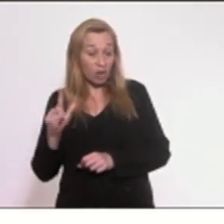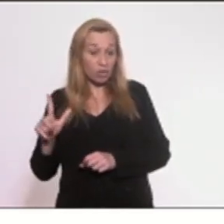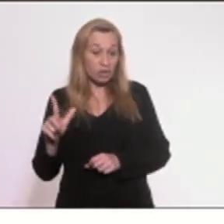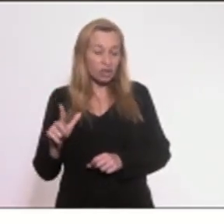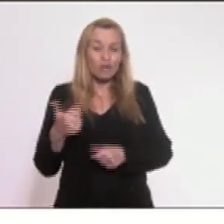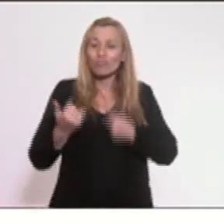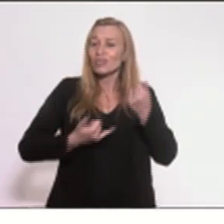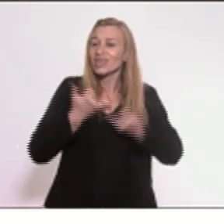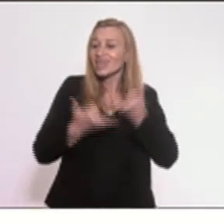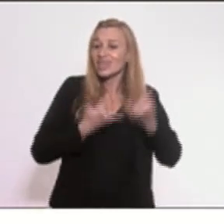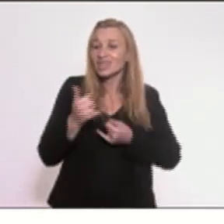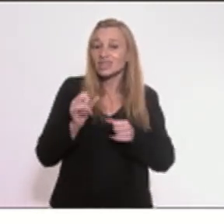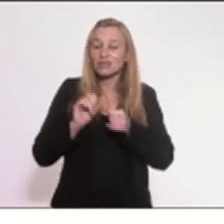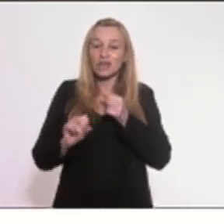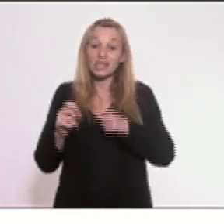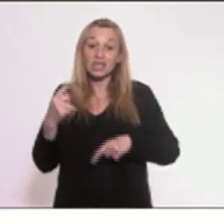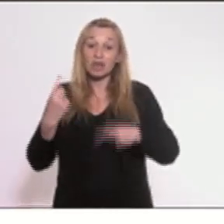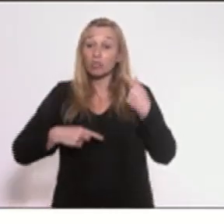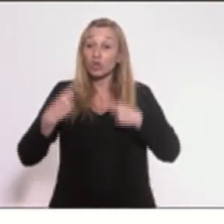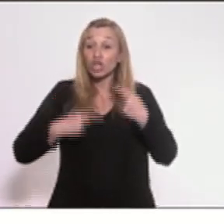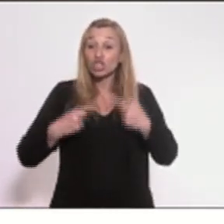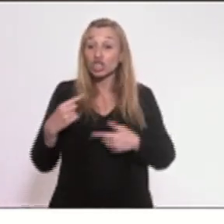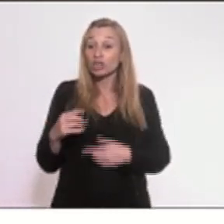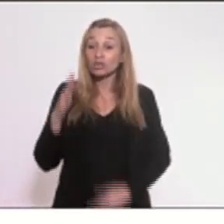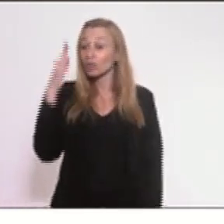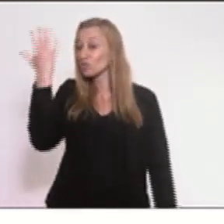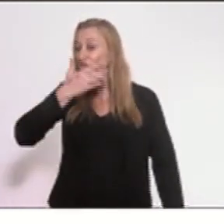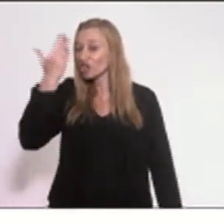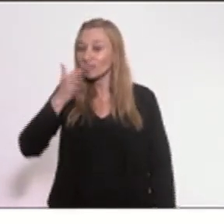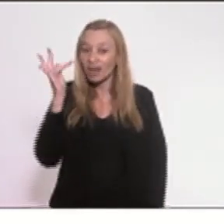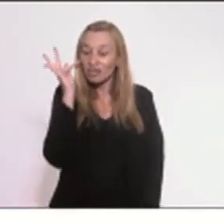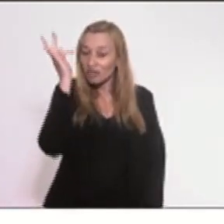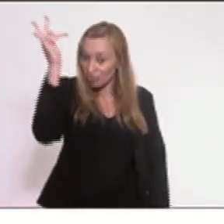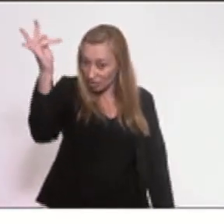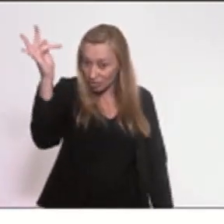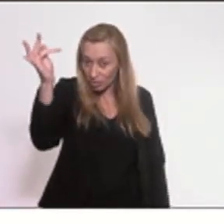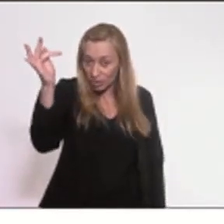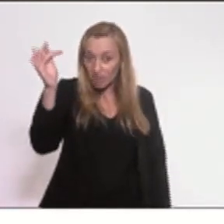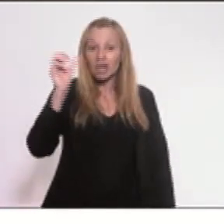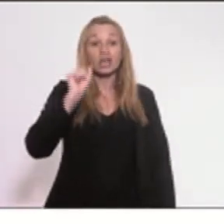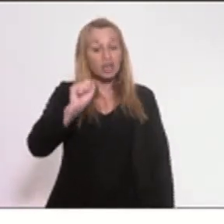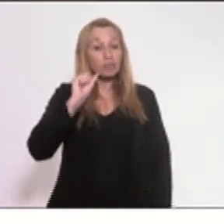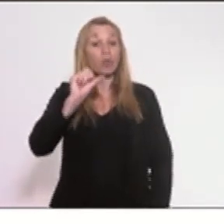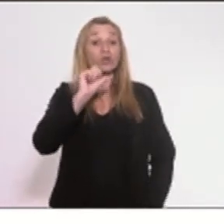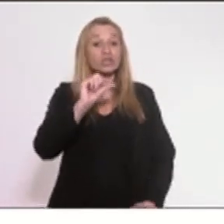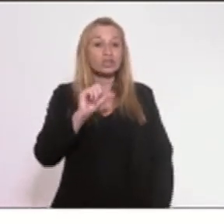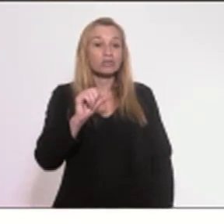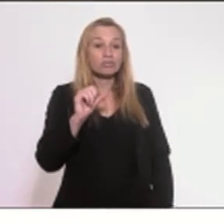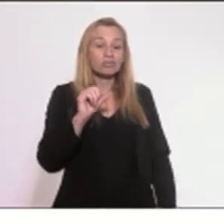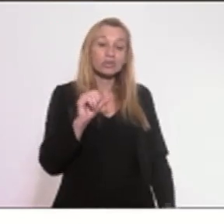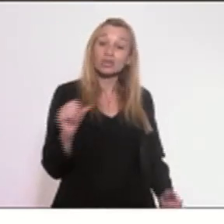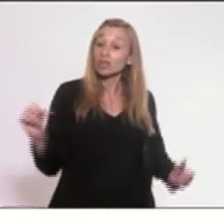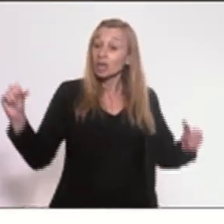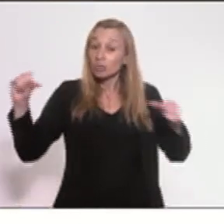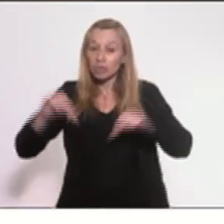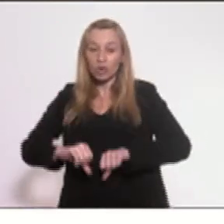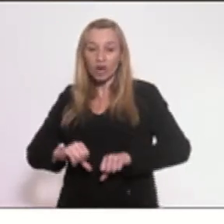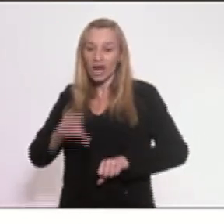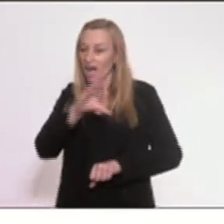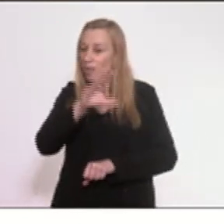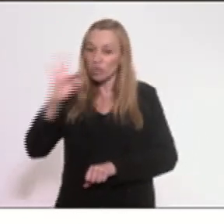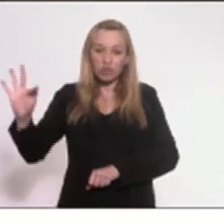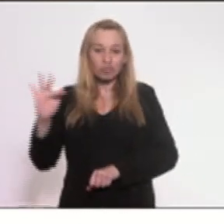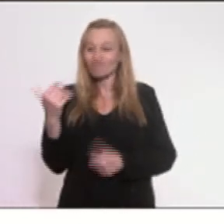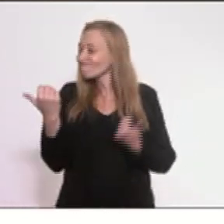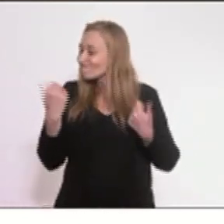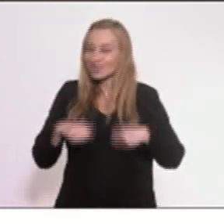fazer política e não estão vendo lá na frente que a gente pode realmente entrar no colapso. Cabo Frio não precisa disso,